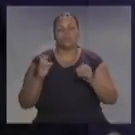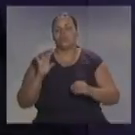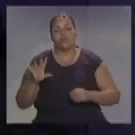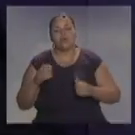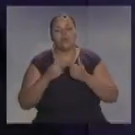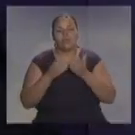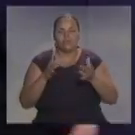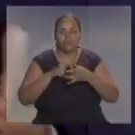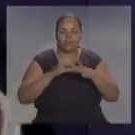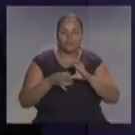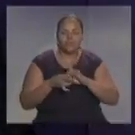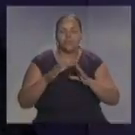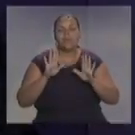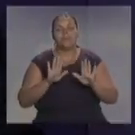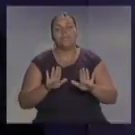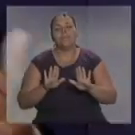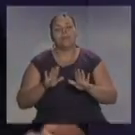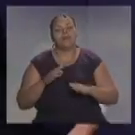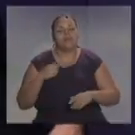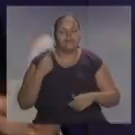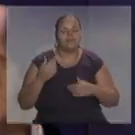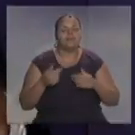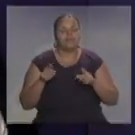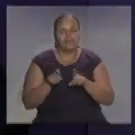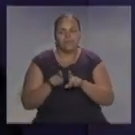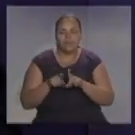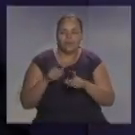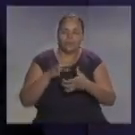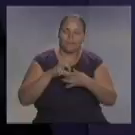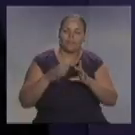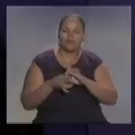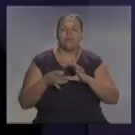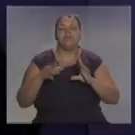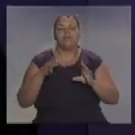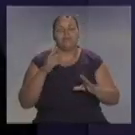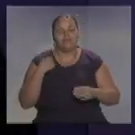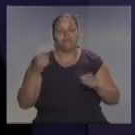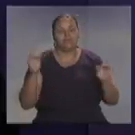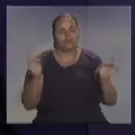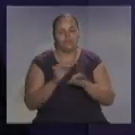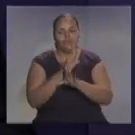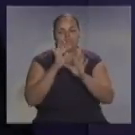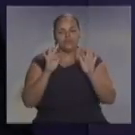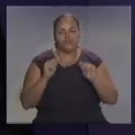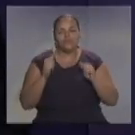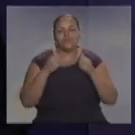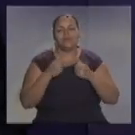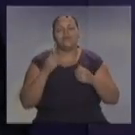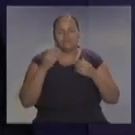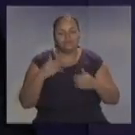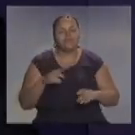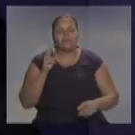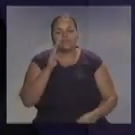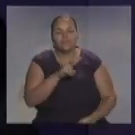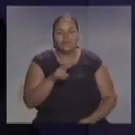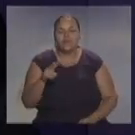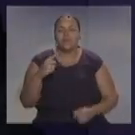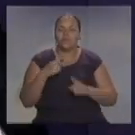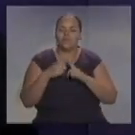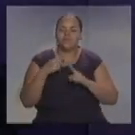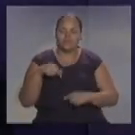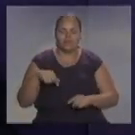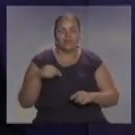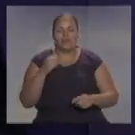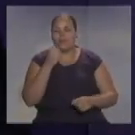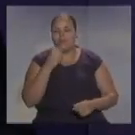as cerimônias de abertura, como também na questão da Olimpíada, também o encerramento. Passou uma imagem muito positiva